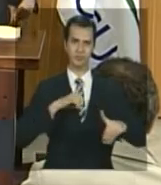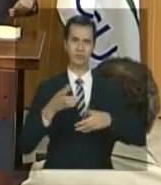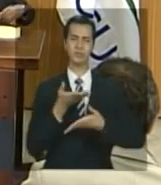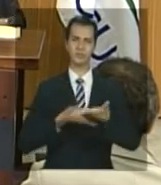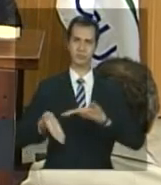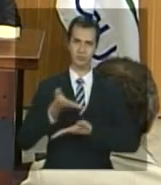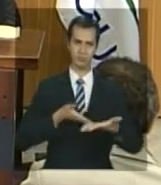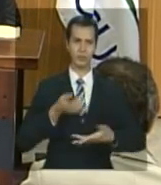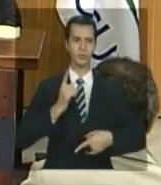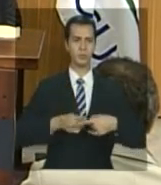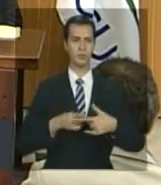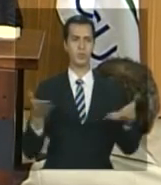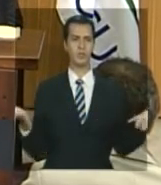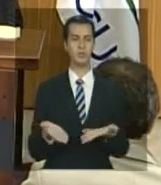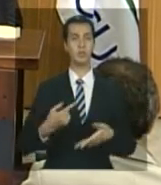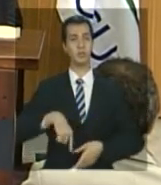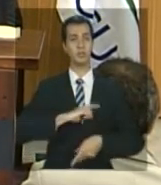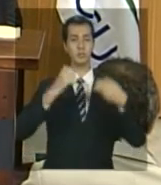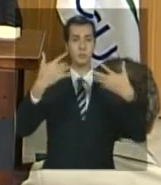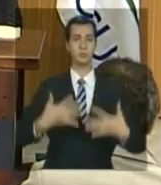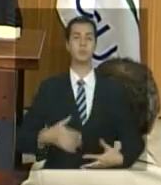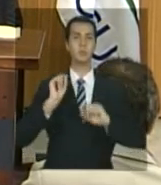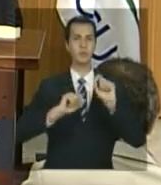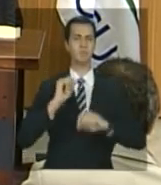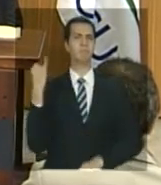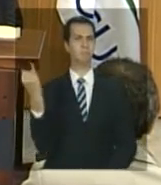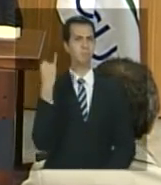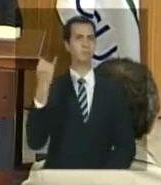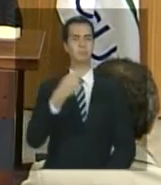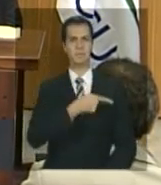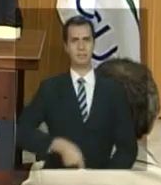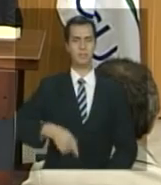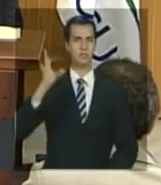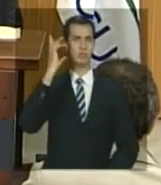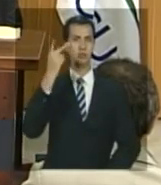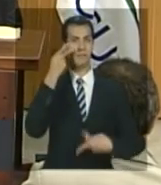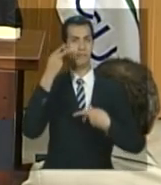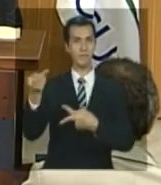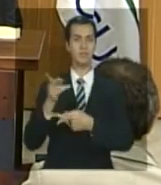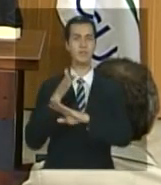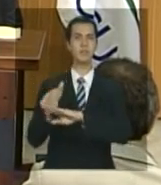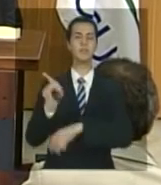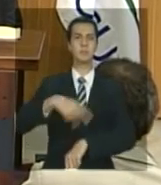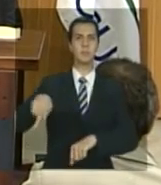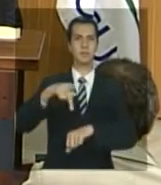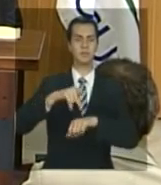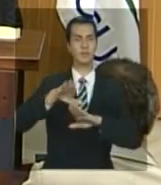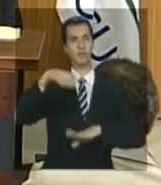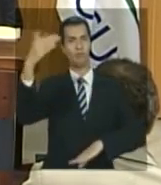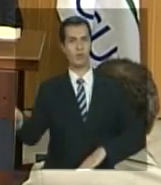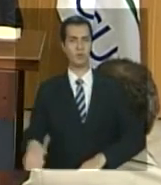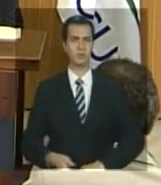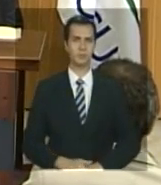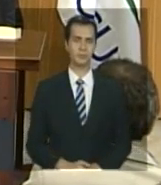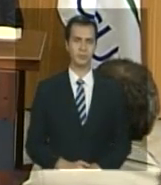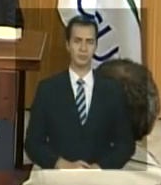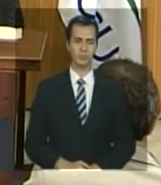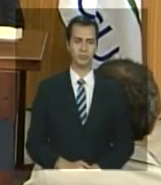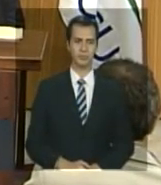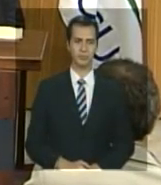tratando de uma da organização de uma importante visita da presidente Dilma ao exterior. Trata-se